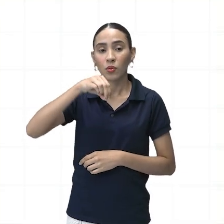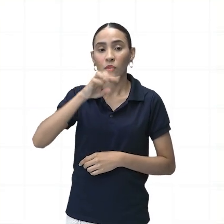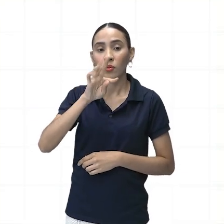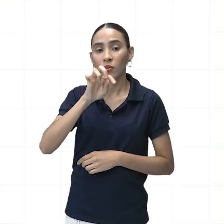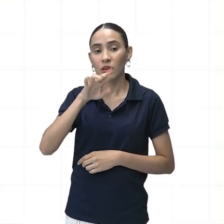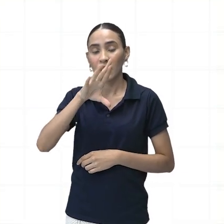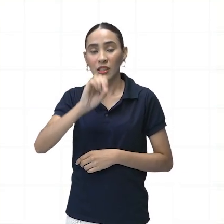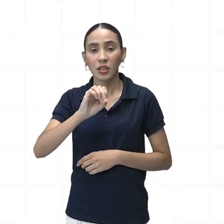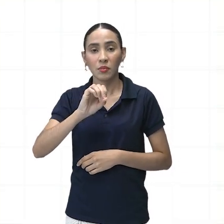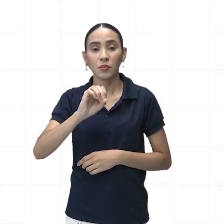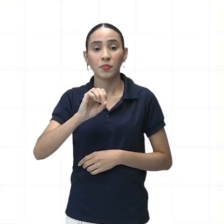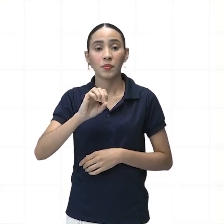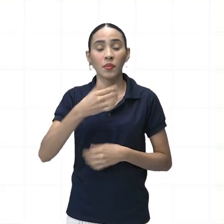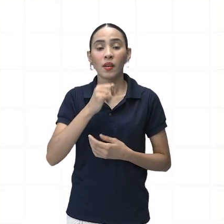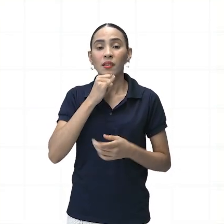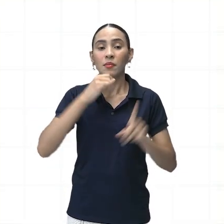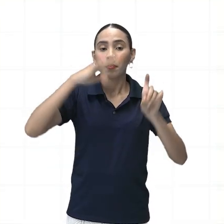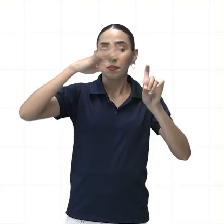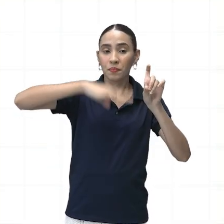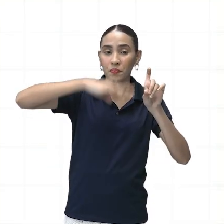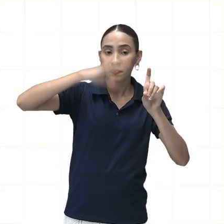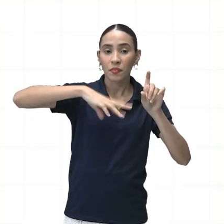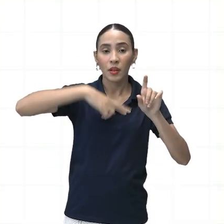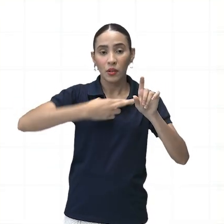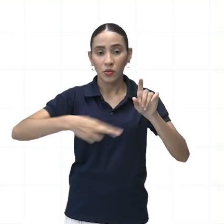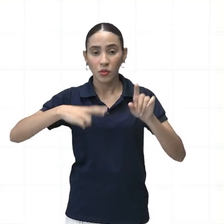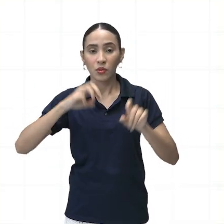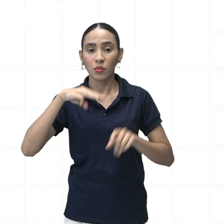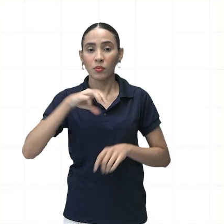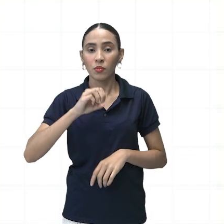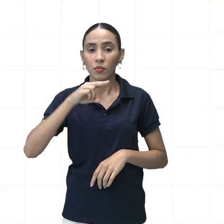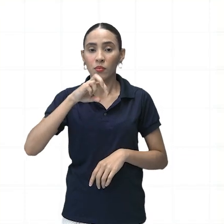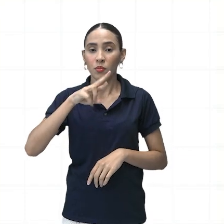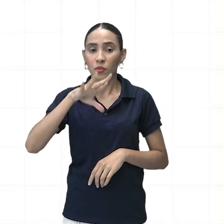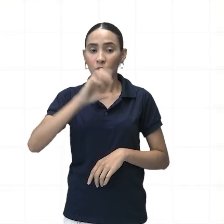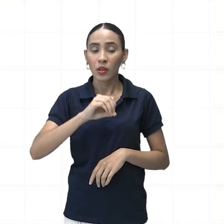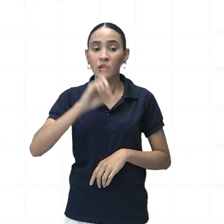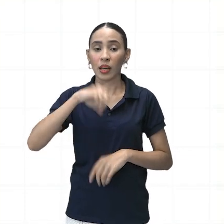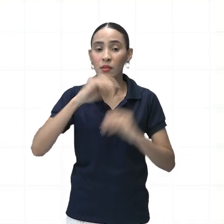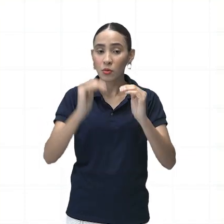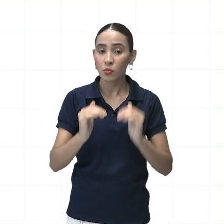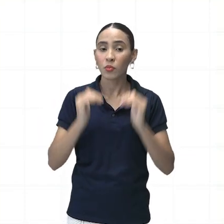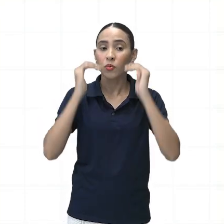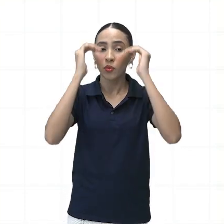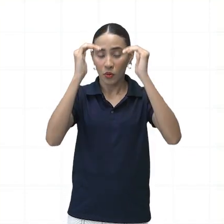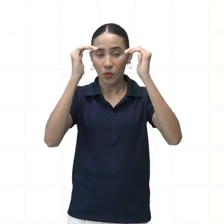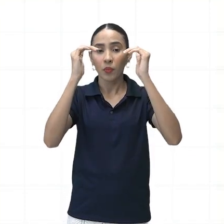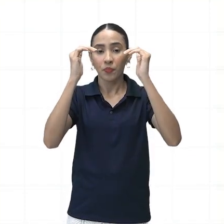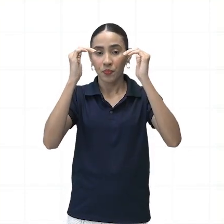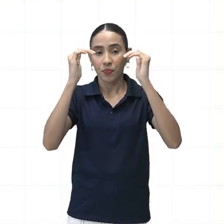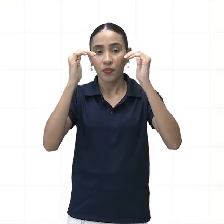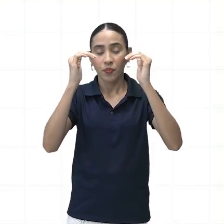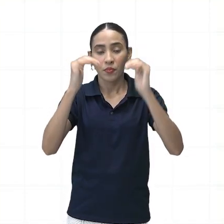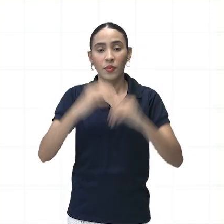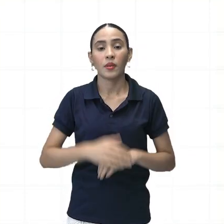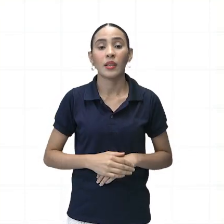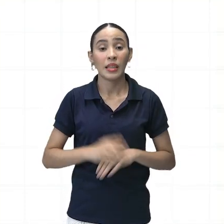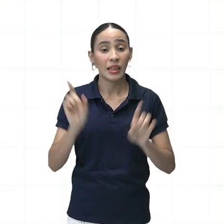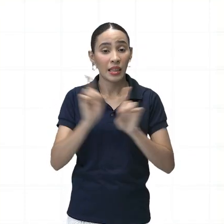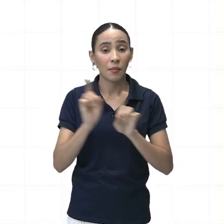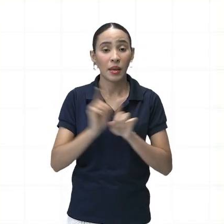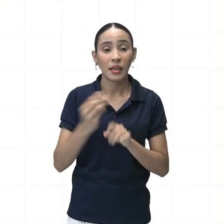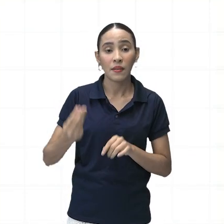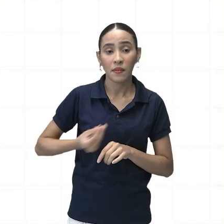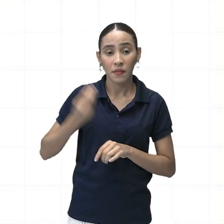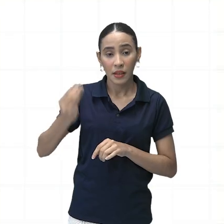monoteísmo, a divindade nas religiões monoteístas é onipotente, onisciente e onipresente. E